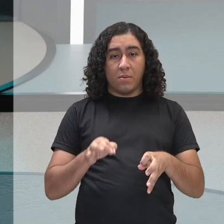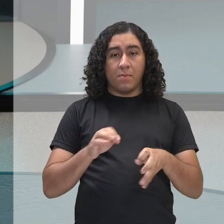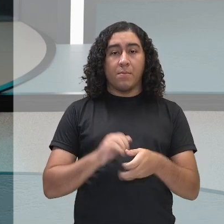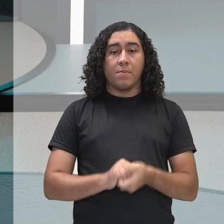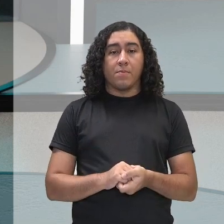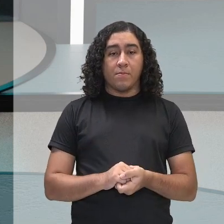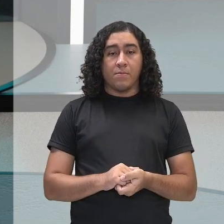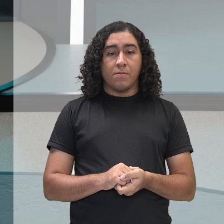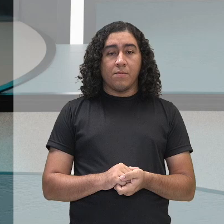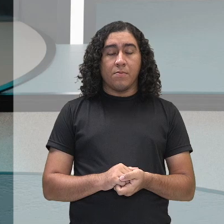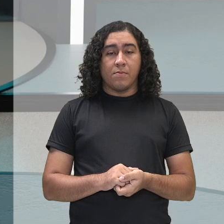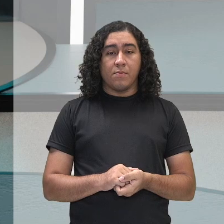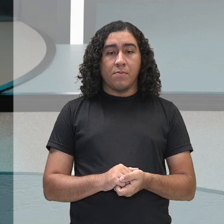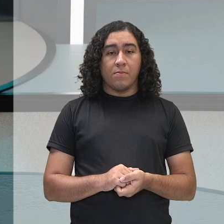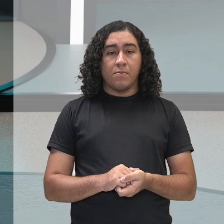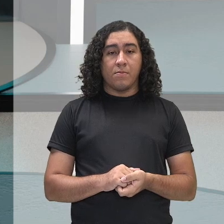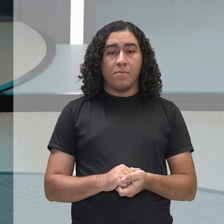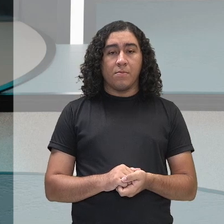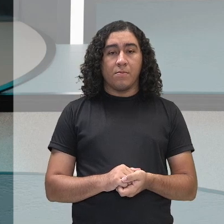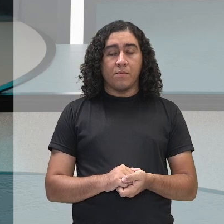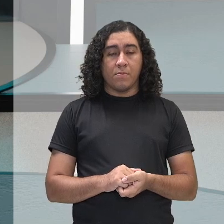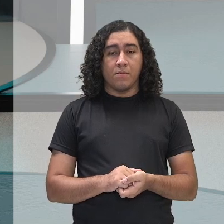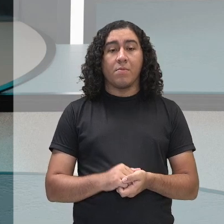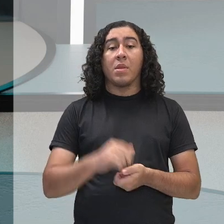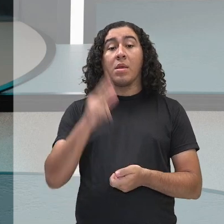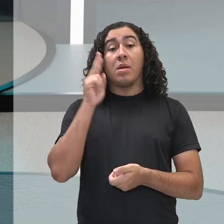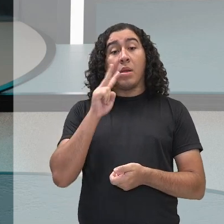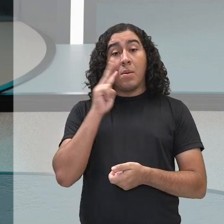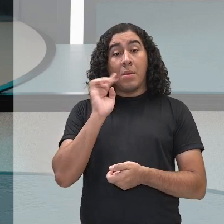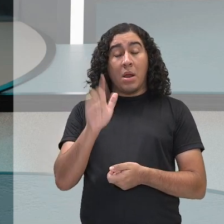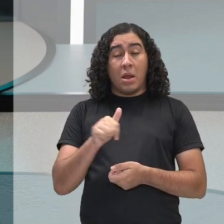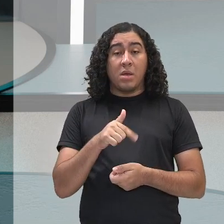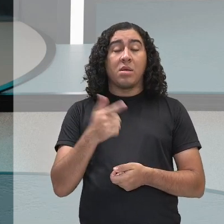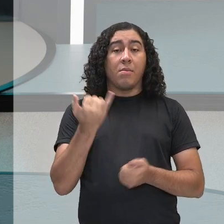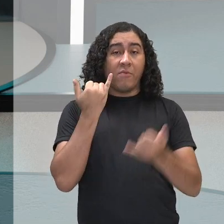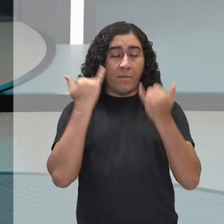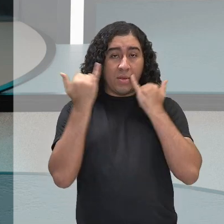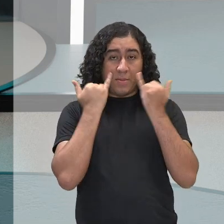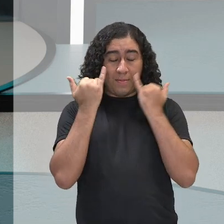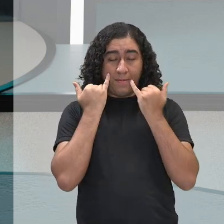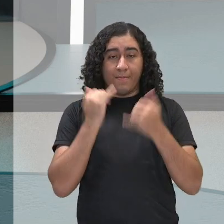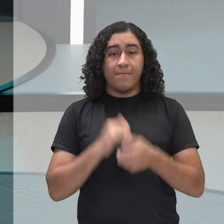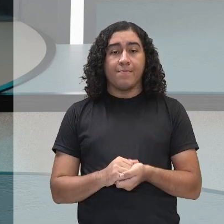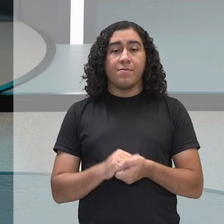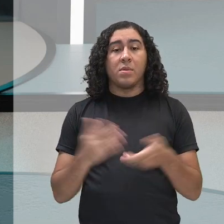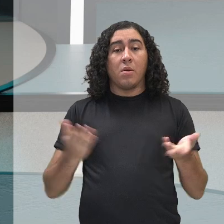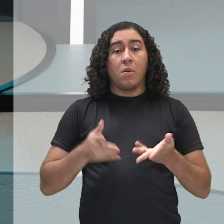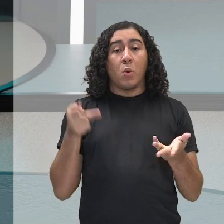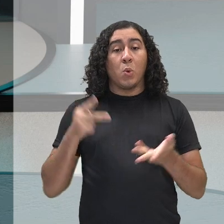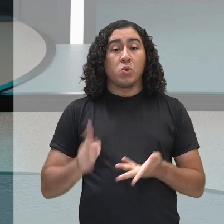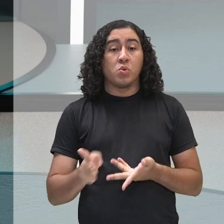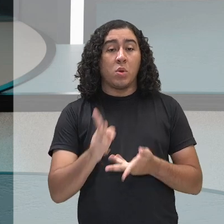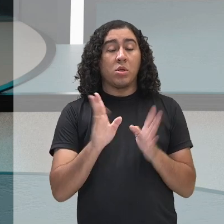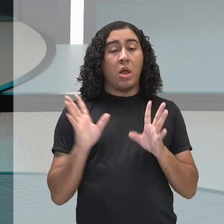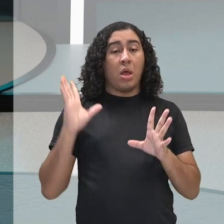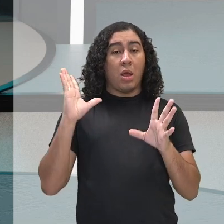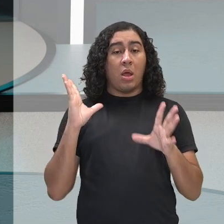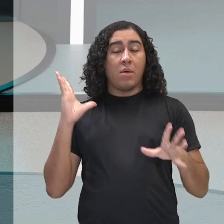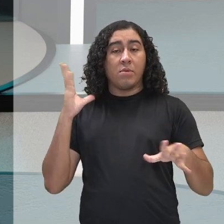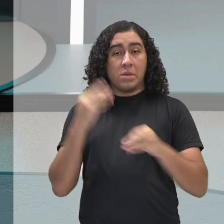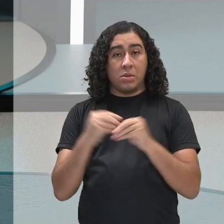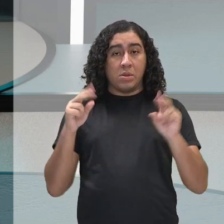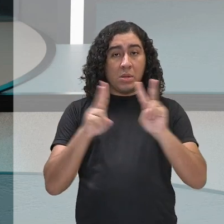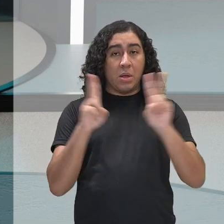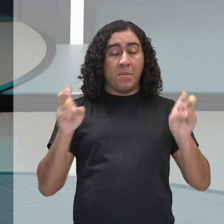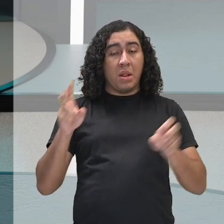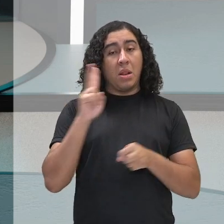palavra quarto, right? Então, lembre-se desse detalhe. E agora, continuando a nossa revisão do assunto de hoje, vamos